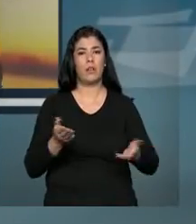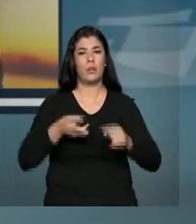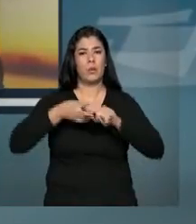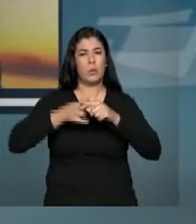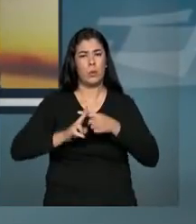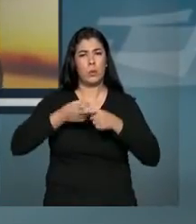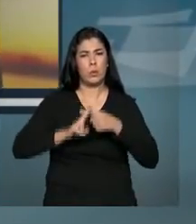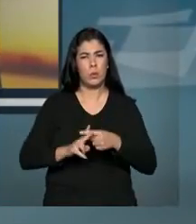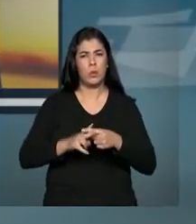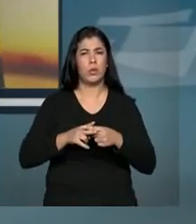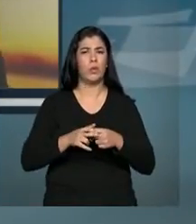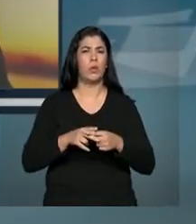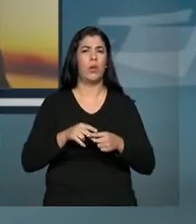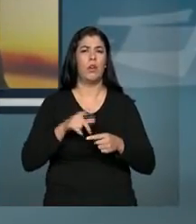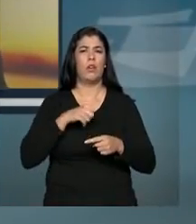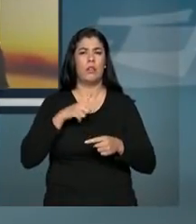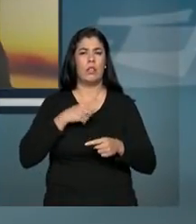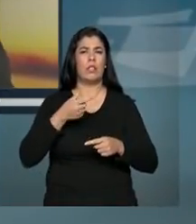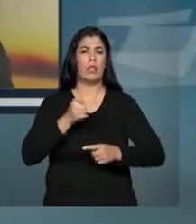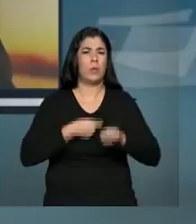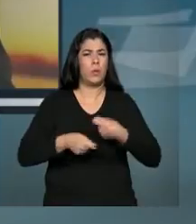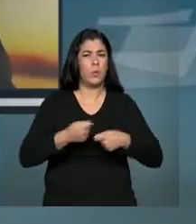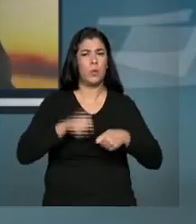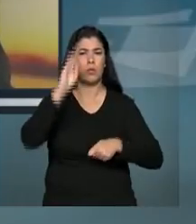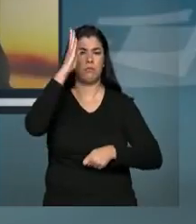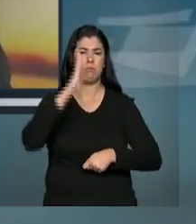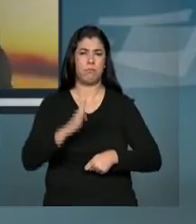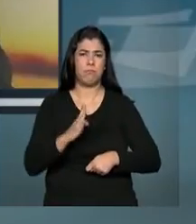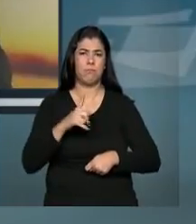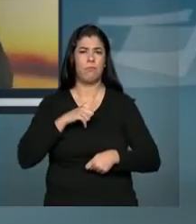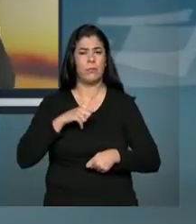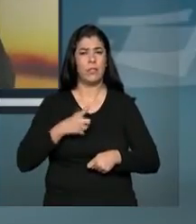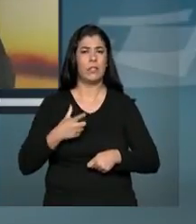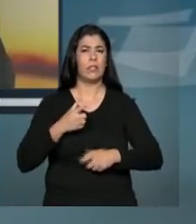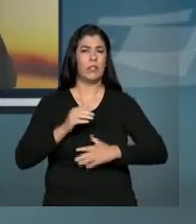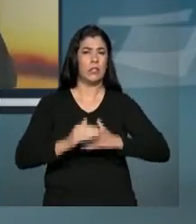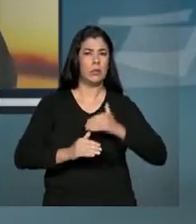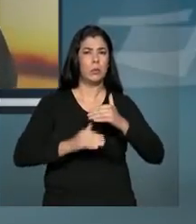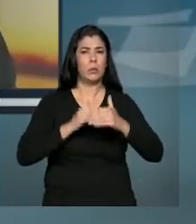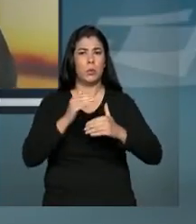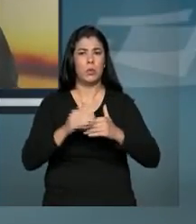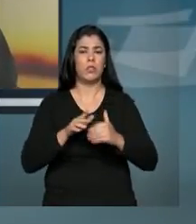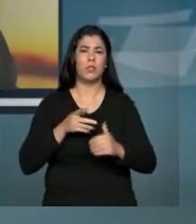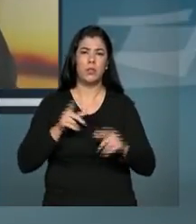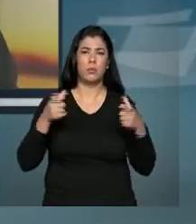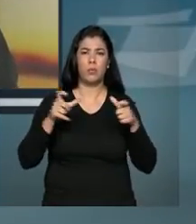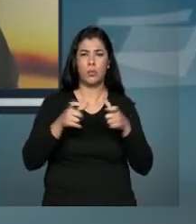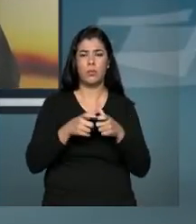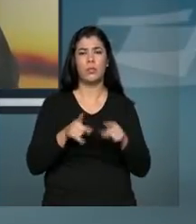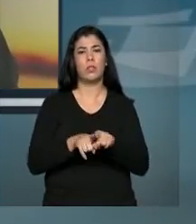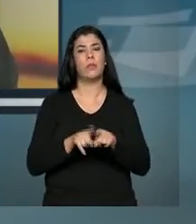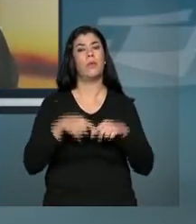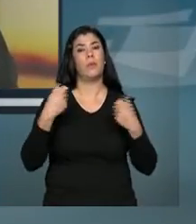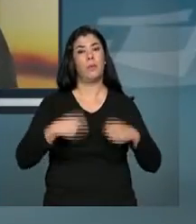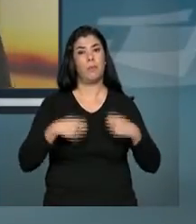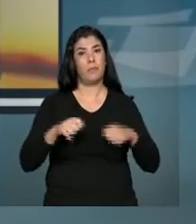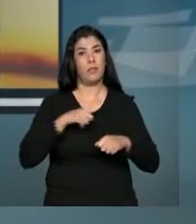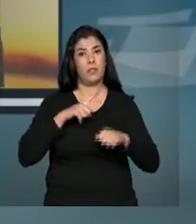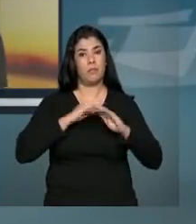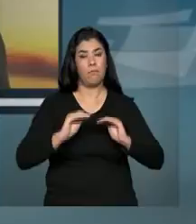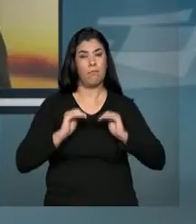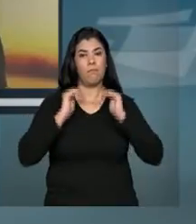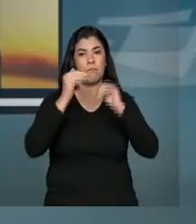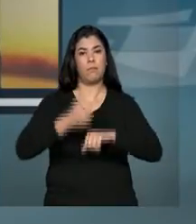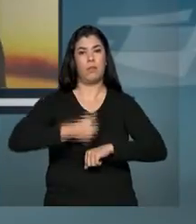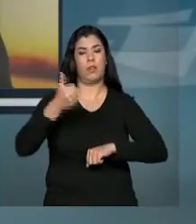fiscal, que nós estamos com a economia interna, vamos dizer, num ritmo menor, né? Nós temos que usar e potencializar